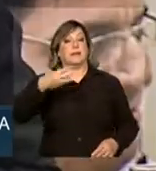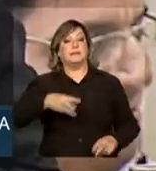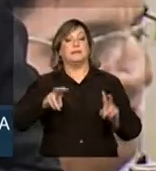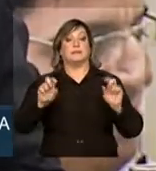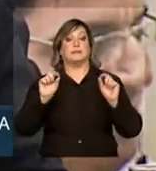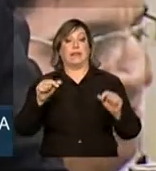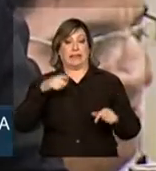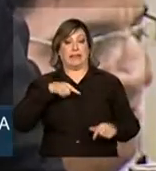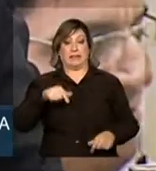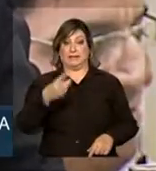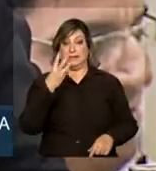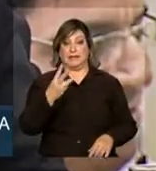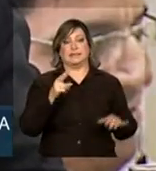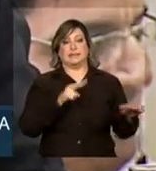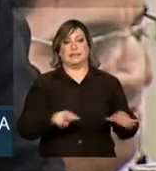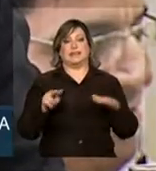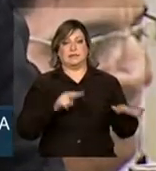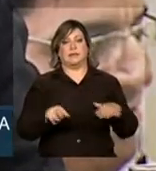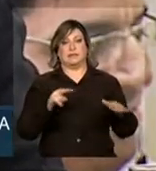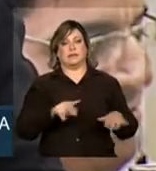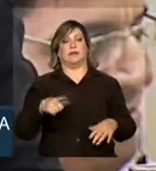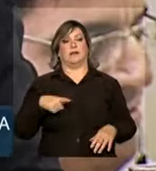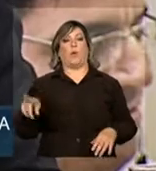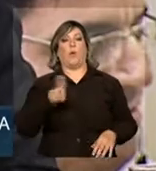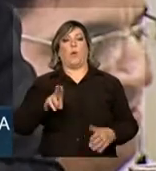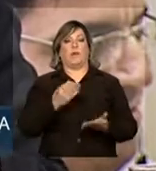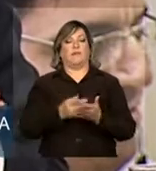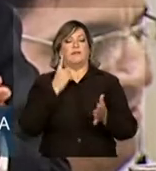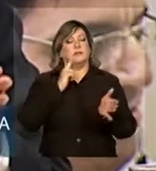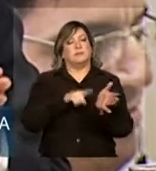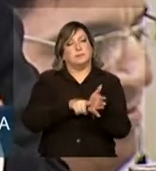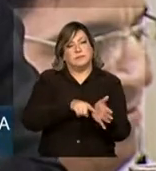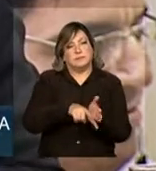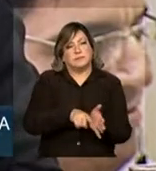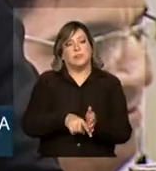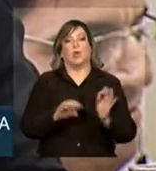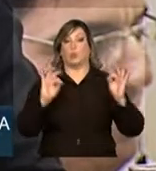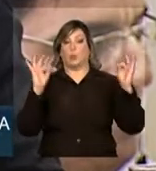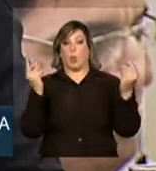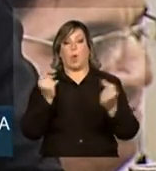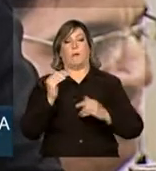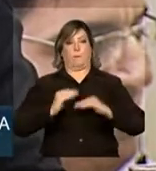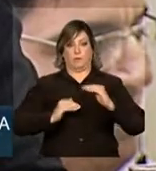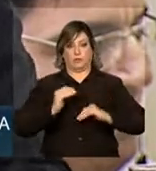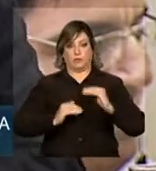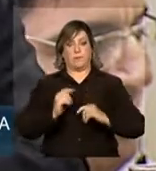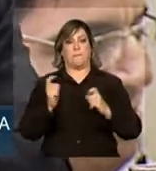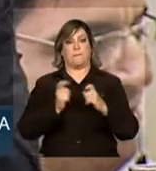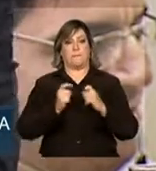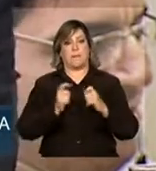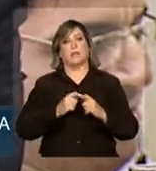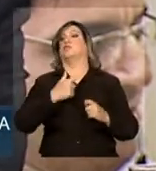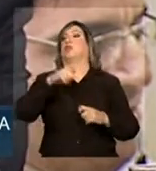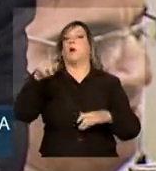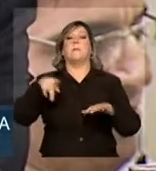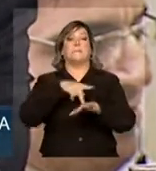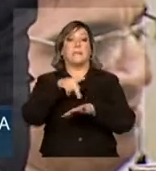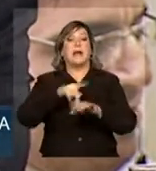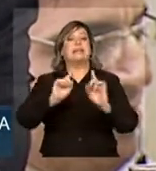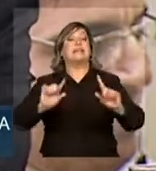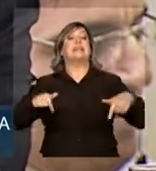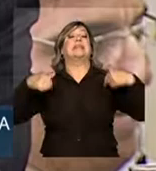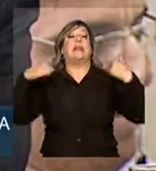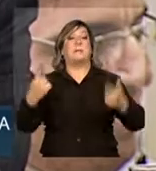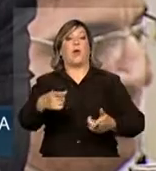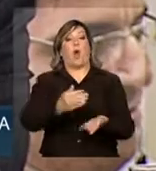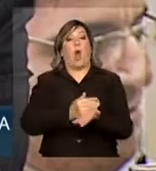essas três semanas de avaliação que a universidade realiza eh de todos os profissionais mais médicos estrangeiros depois eles começam a ter